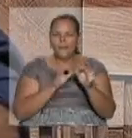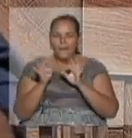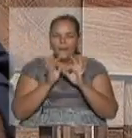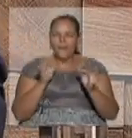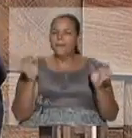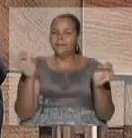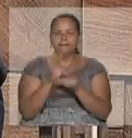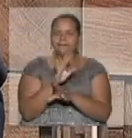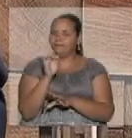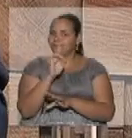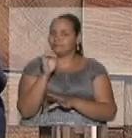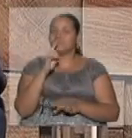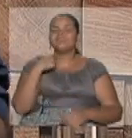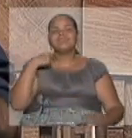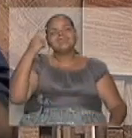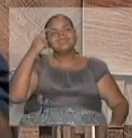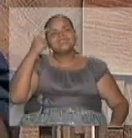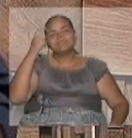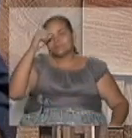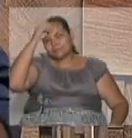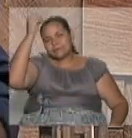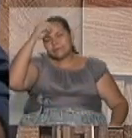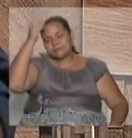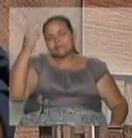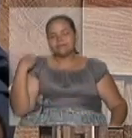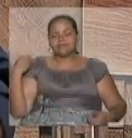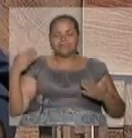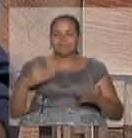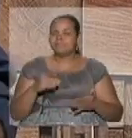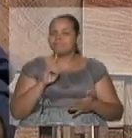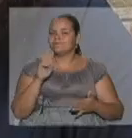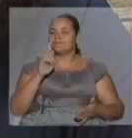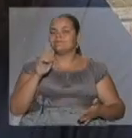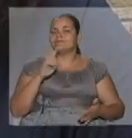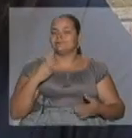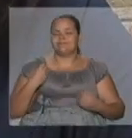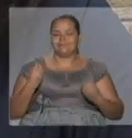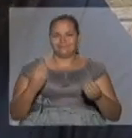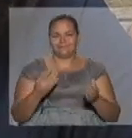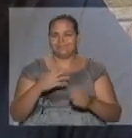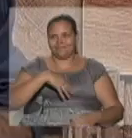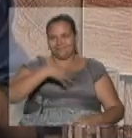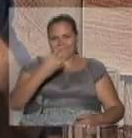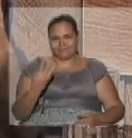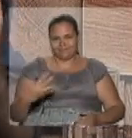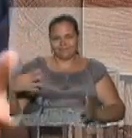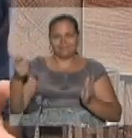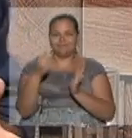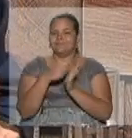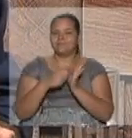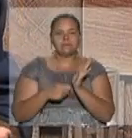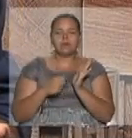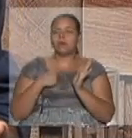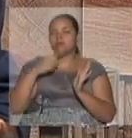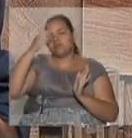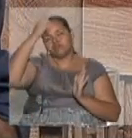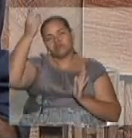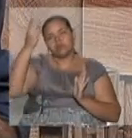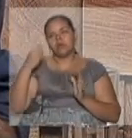preparados, né? Eu ia com as ideias que eu achava, mas eu não entreguei partitura para os músicos. Eu levava uma